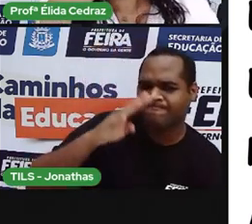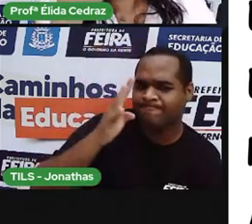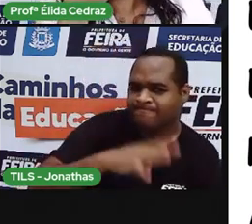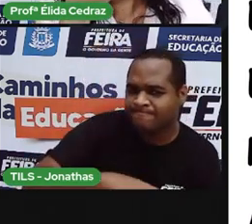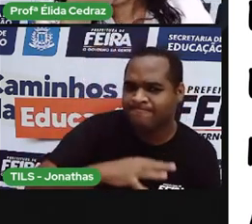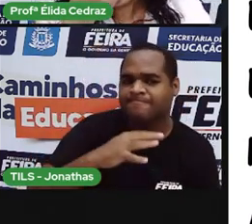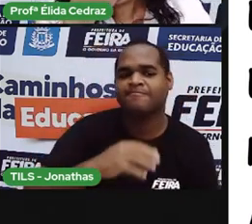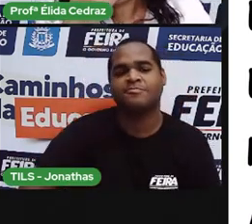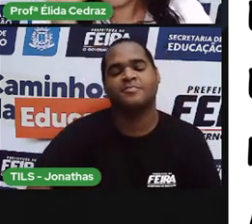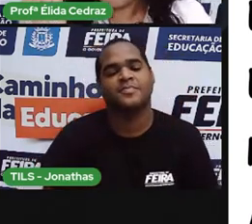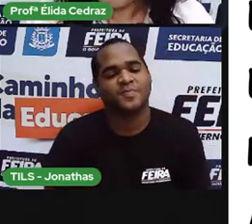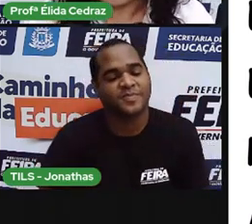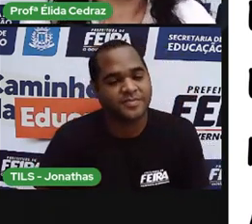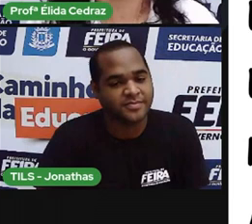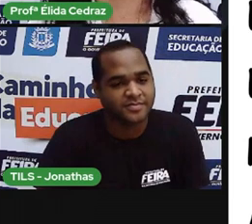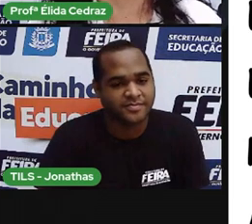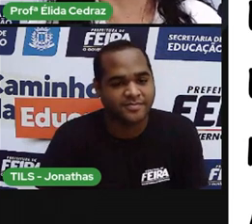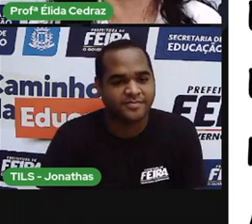que chulé!